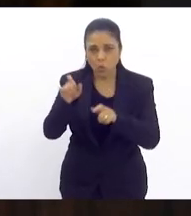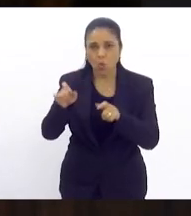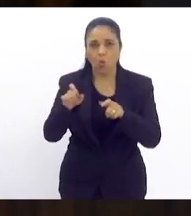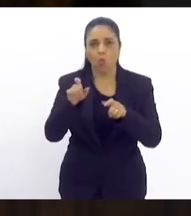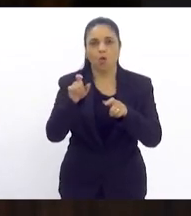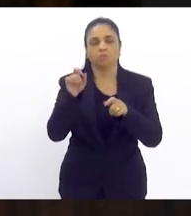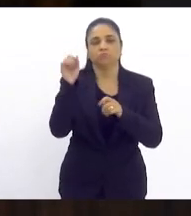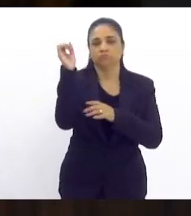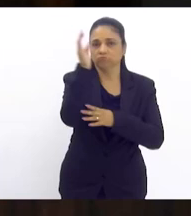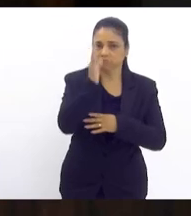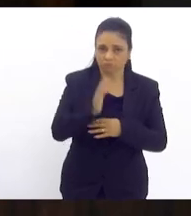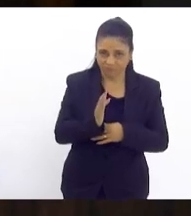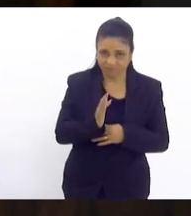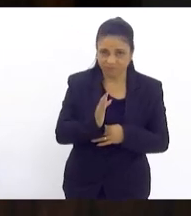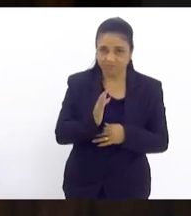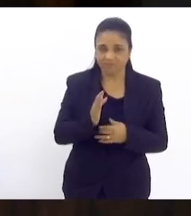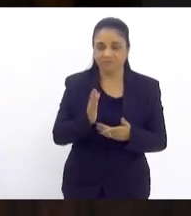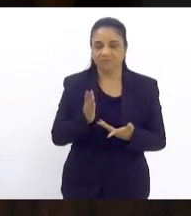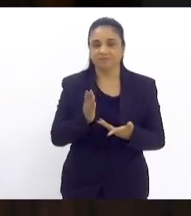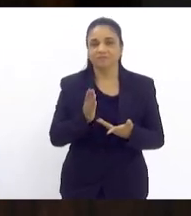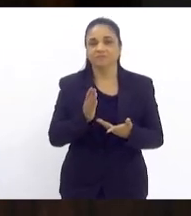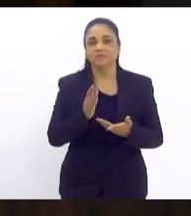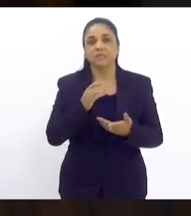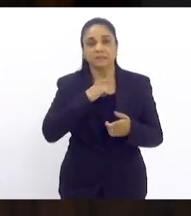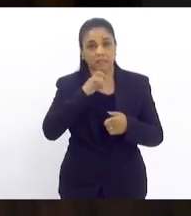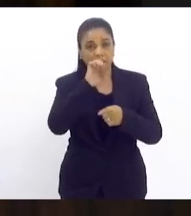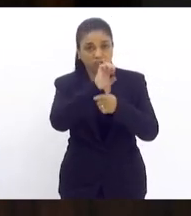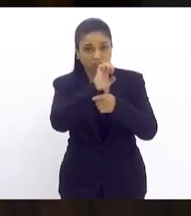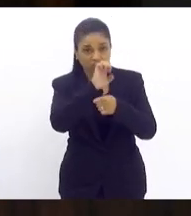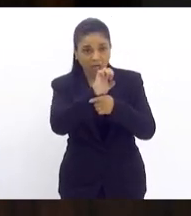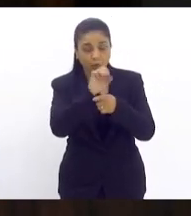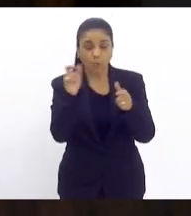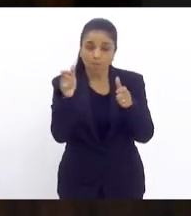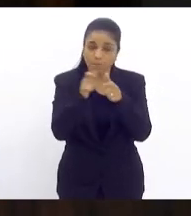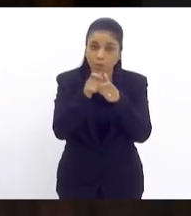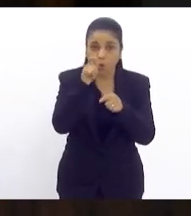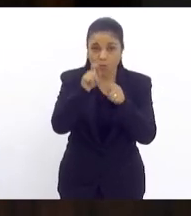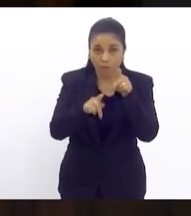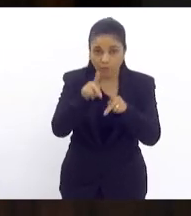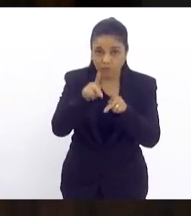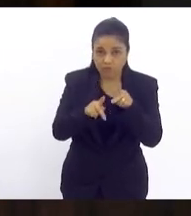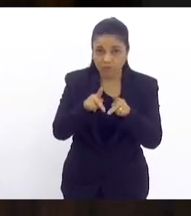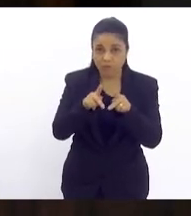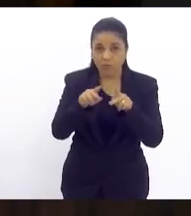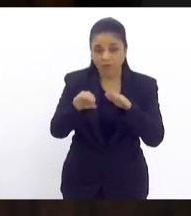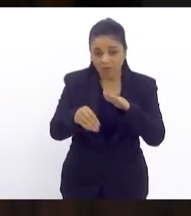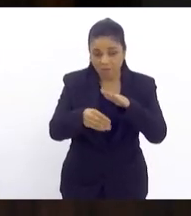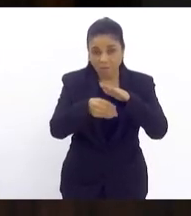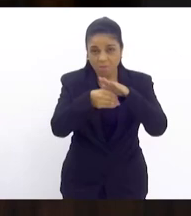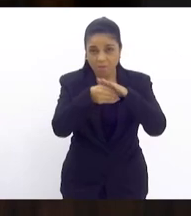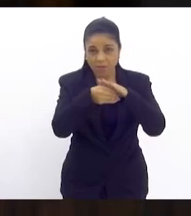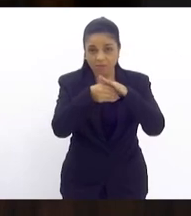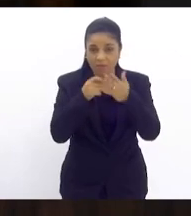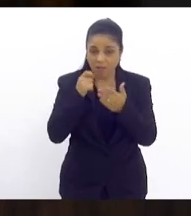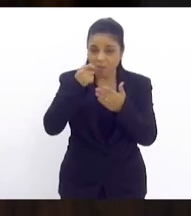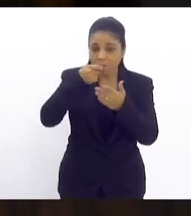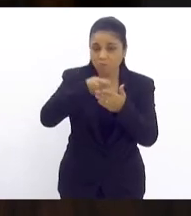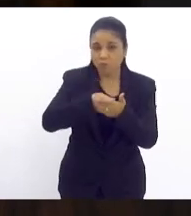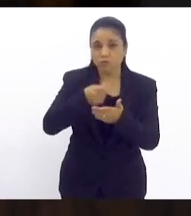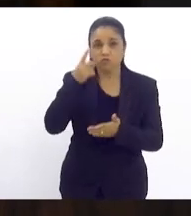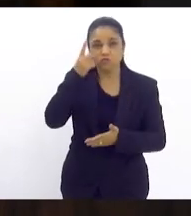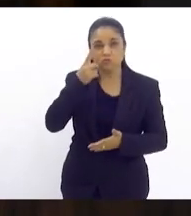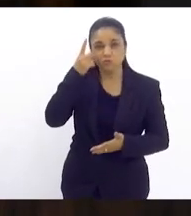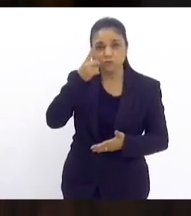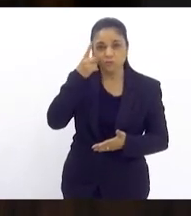nacionalidade brasileira nós temos estados com o menor população que a emenda impositiva dos deputados